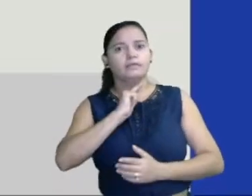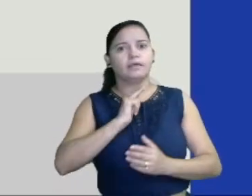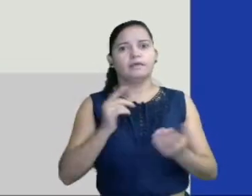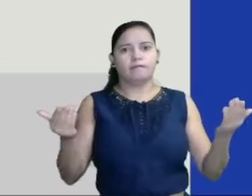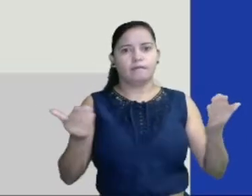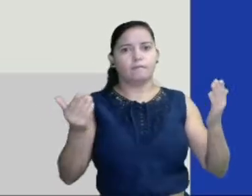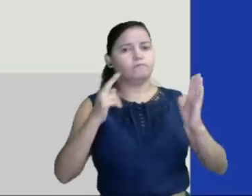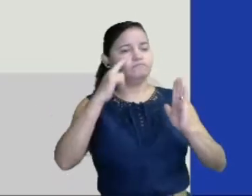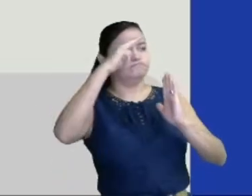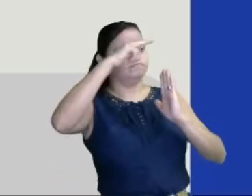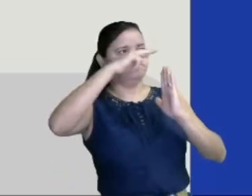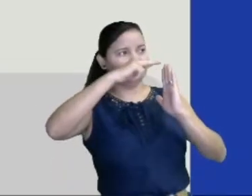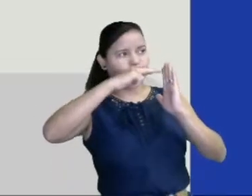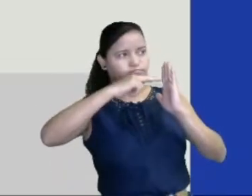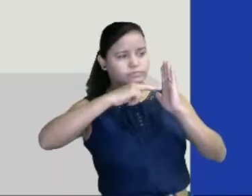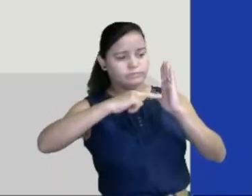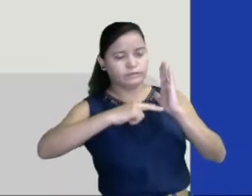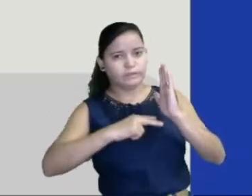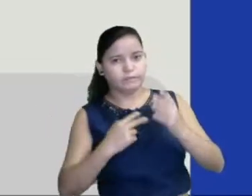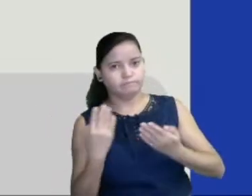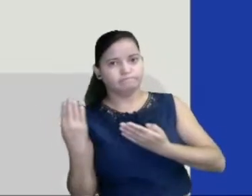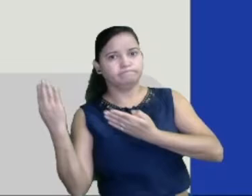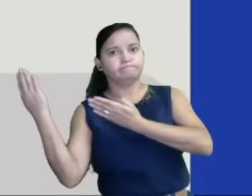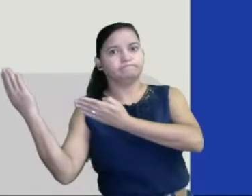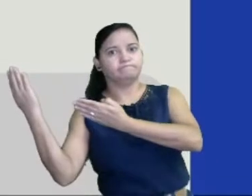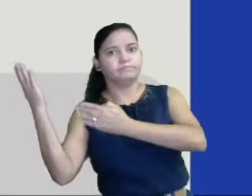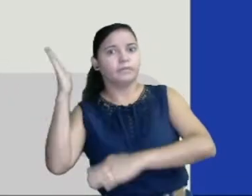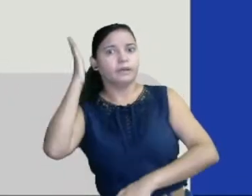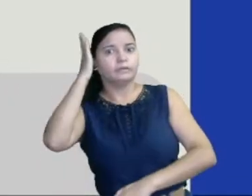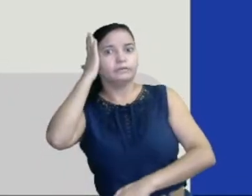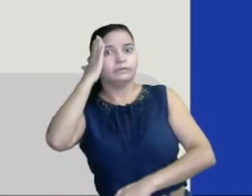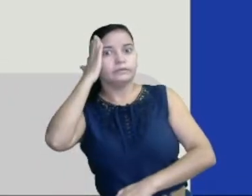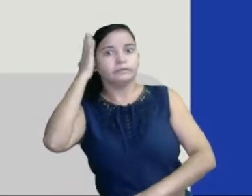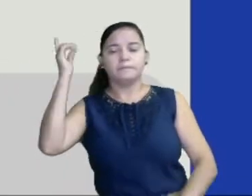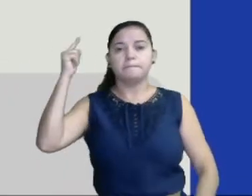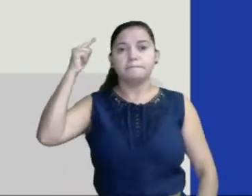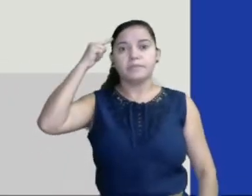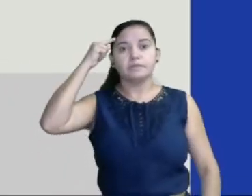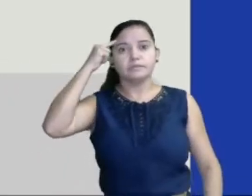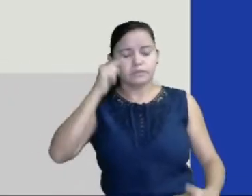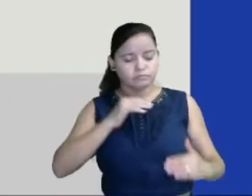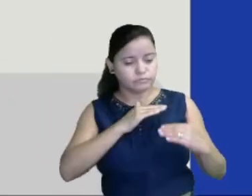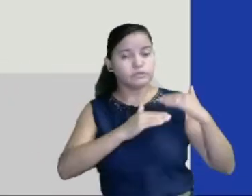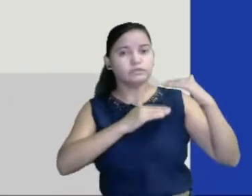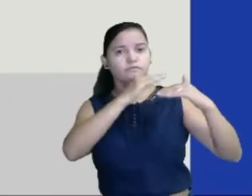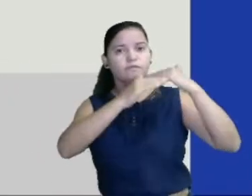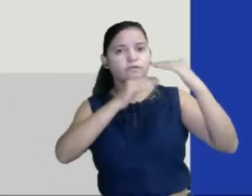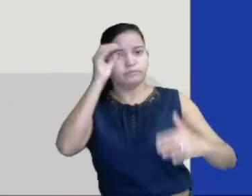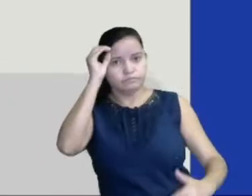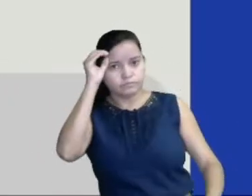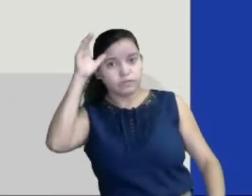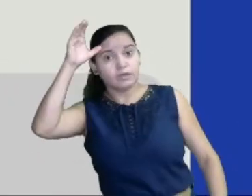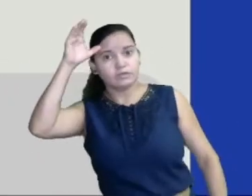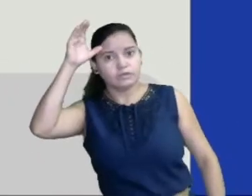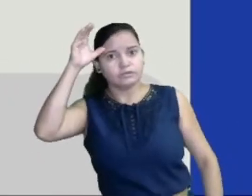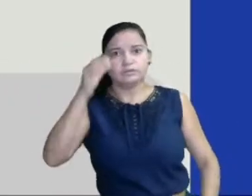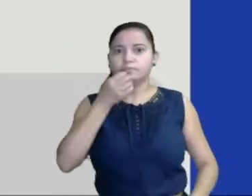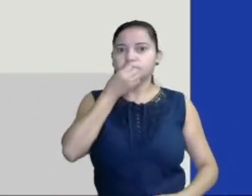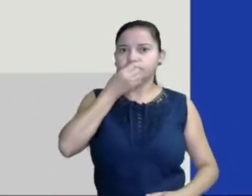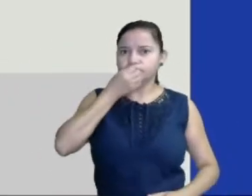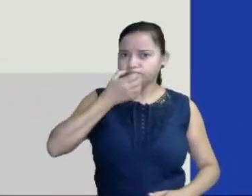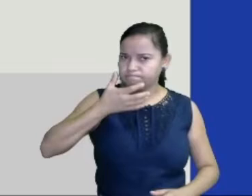matemático para que a gente possa compreender pensar e desenvolver o nosso raciocínio de forma